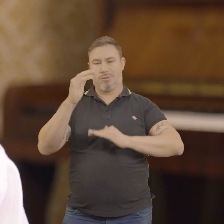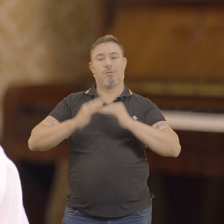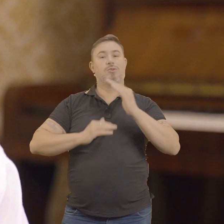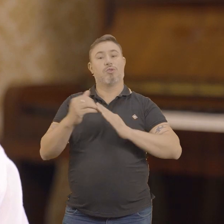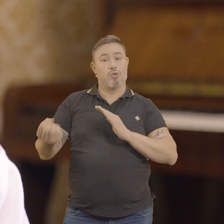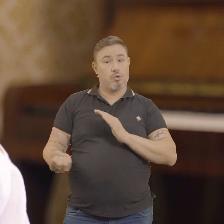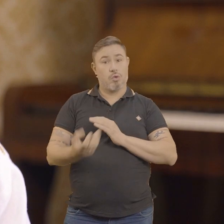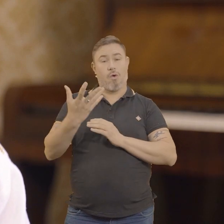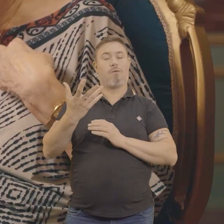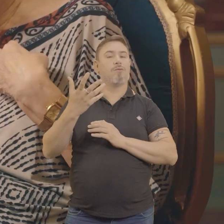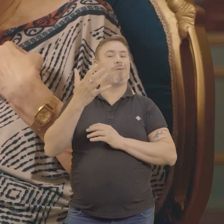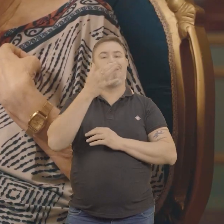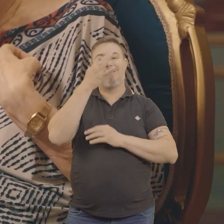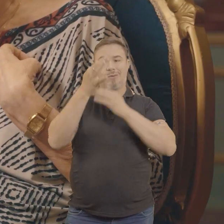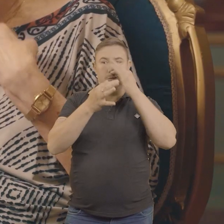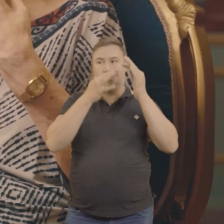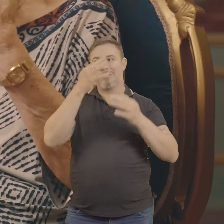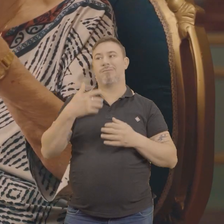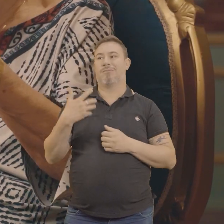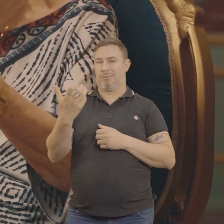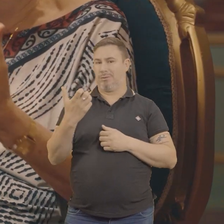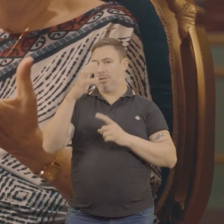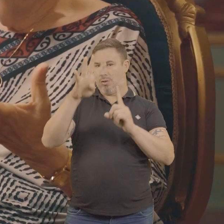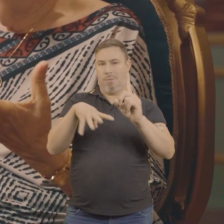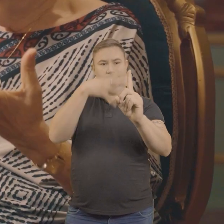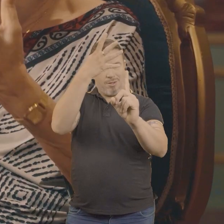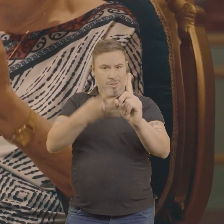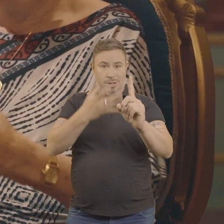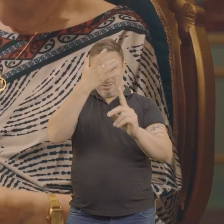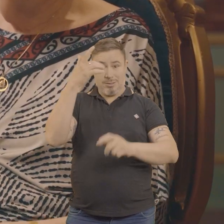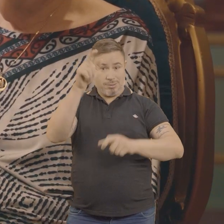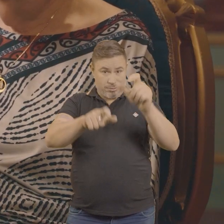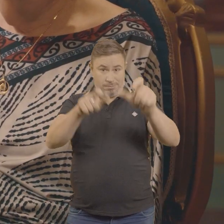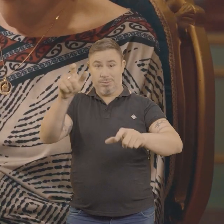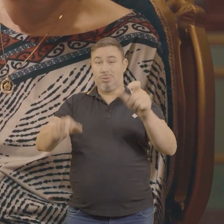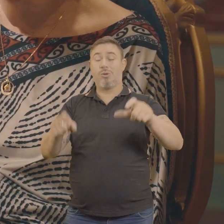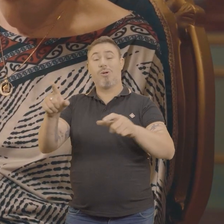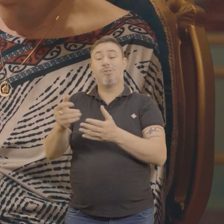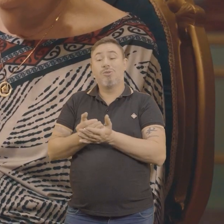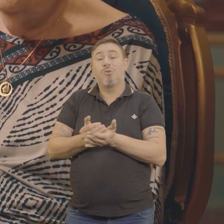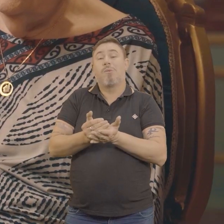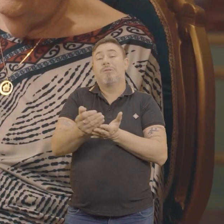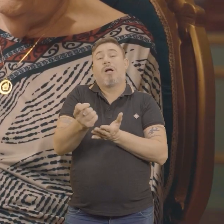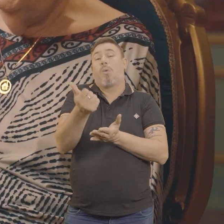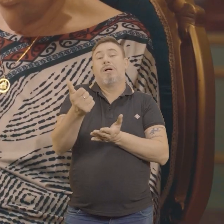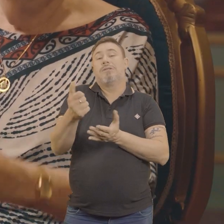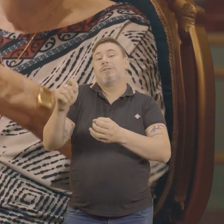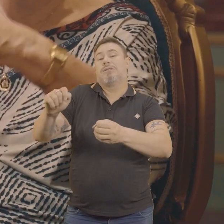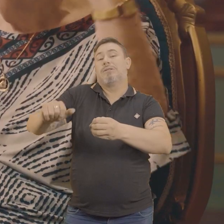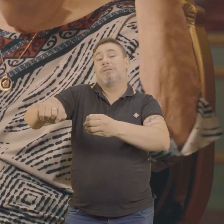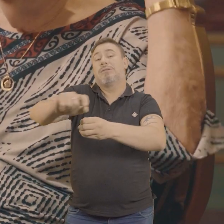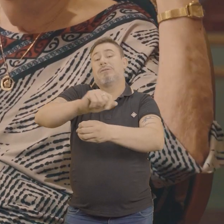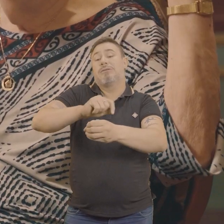novas plantas, novas flores. Eu queria homenagear esse pessoal, porque eles merecem, eles plantaram quantas sementes? E